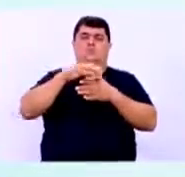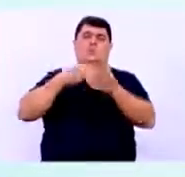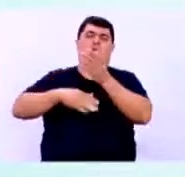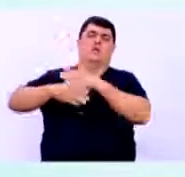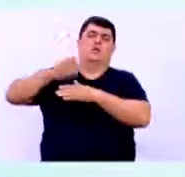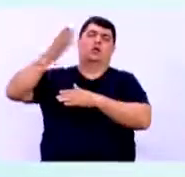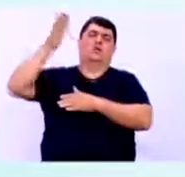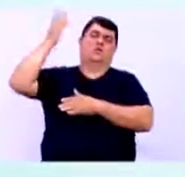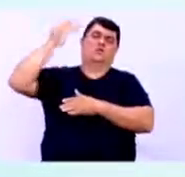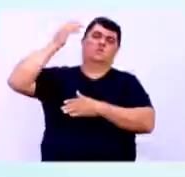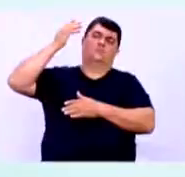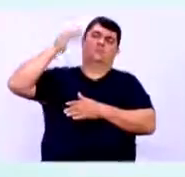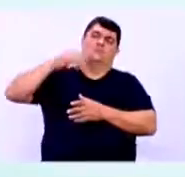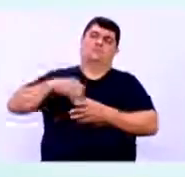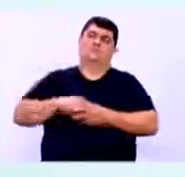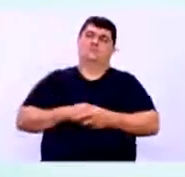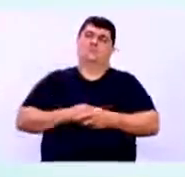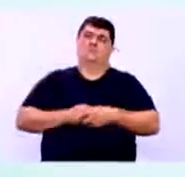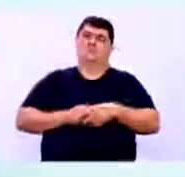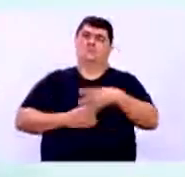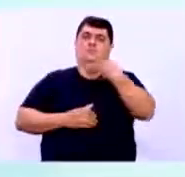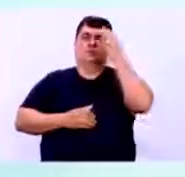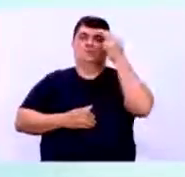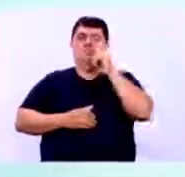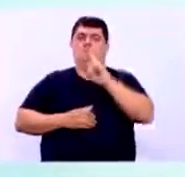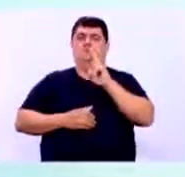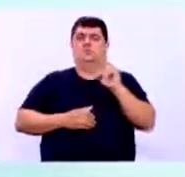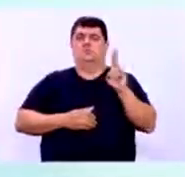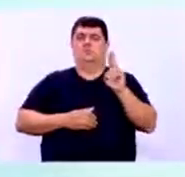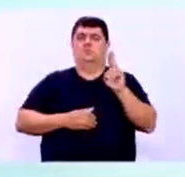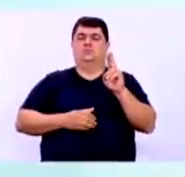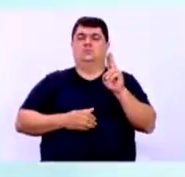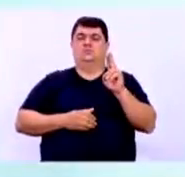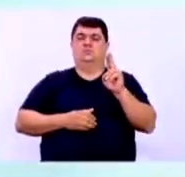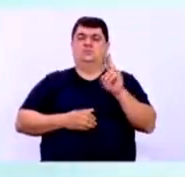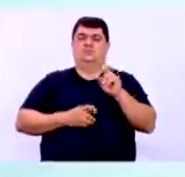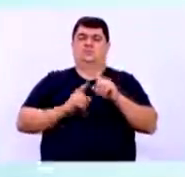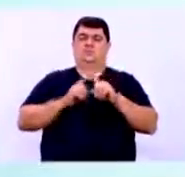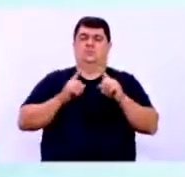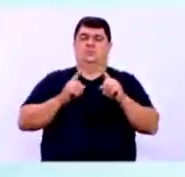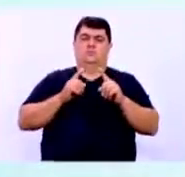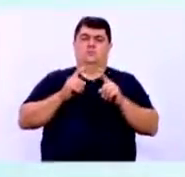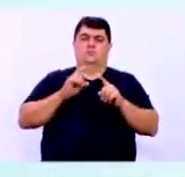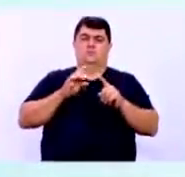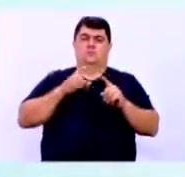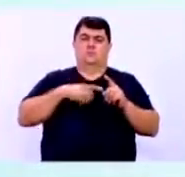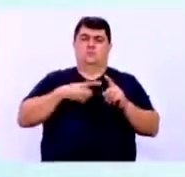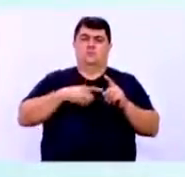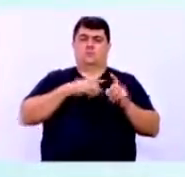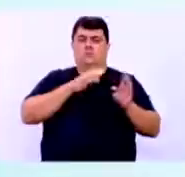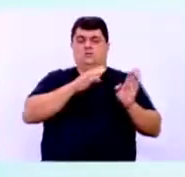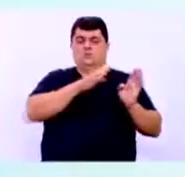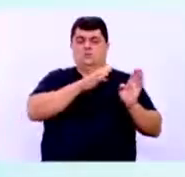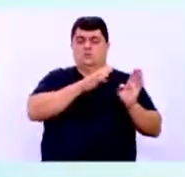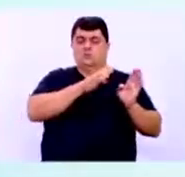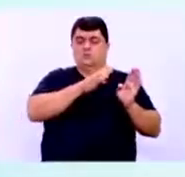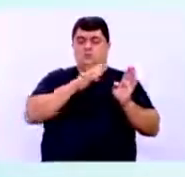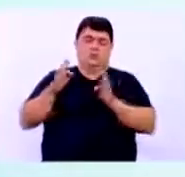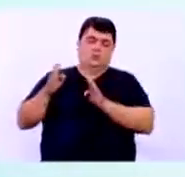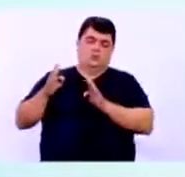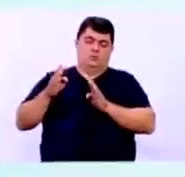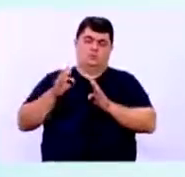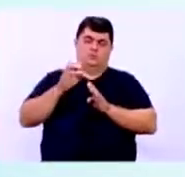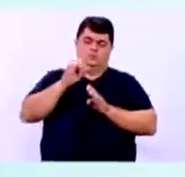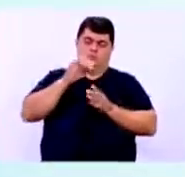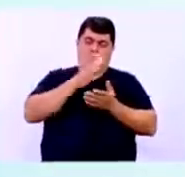princípio da... Esqueci o nome do princípio, mas o princípio dizia o seguinte, uniformidade, lembrei, princípio da uniformidade. Se